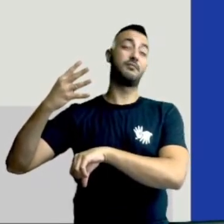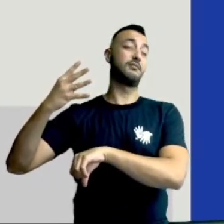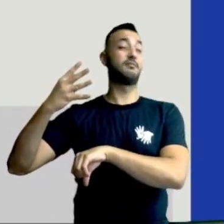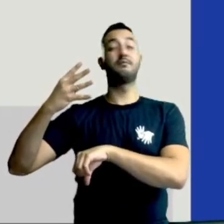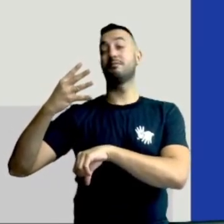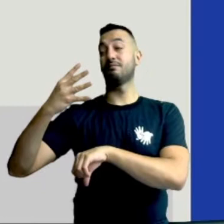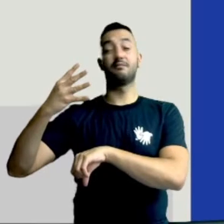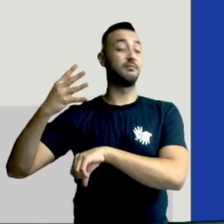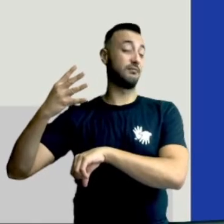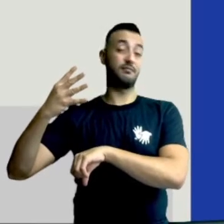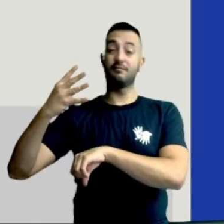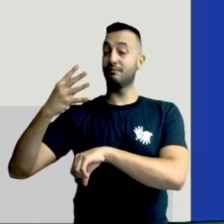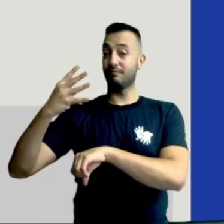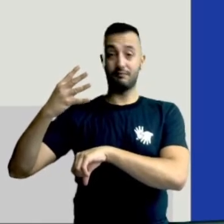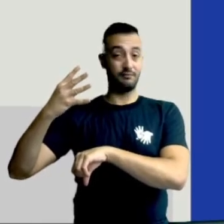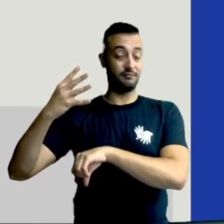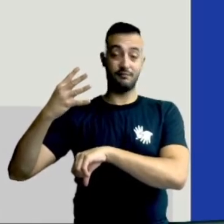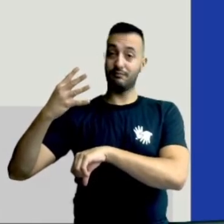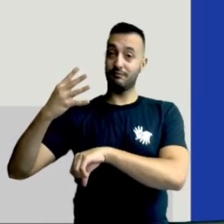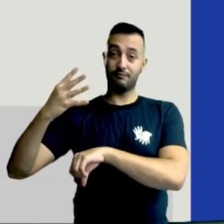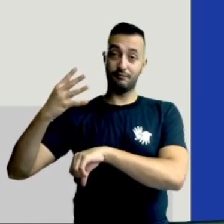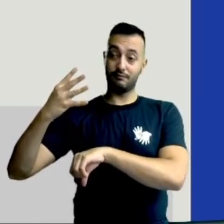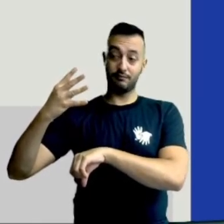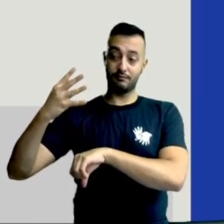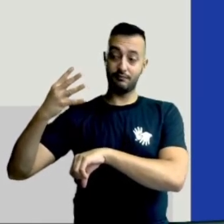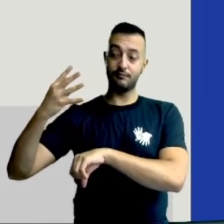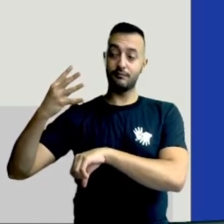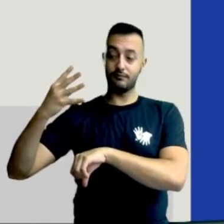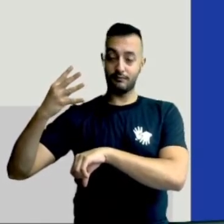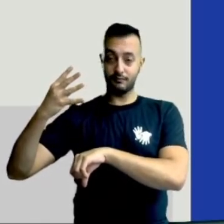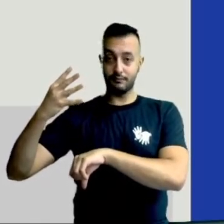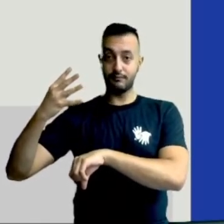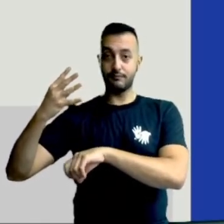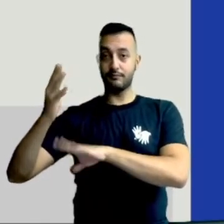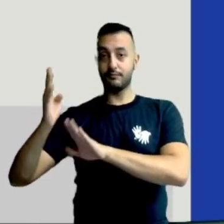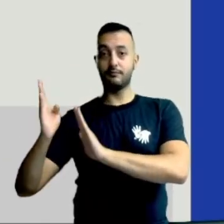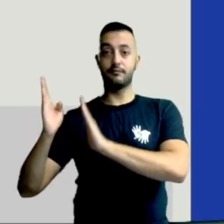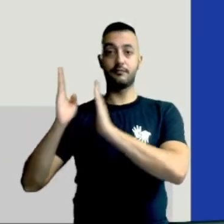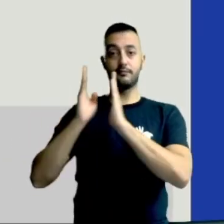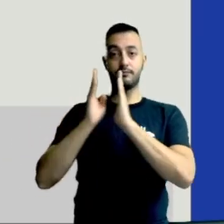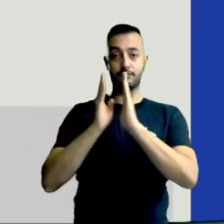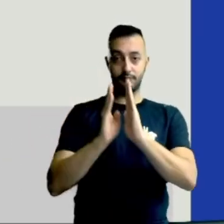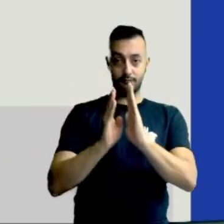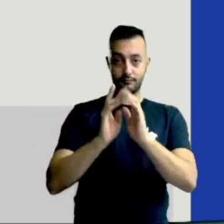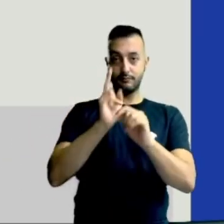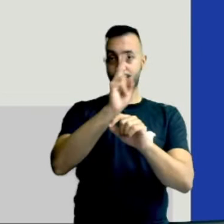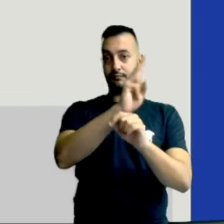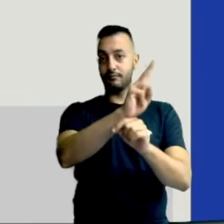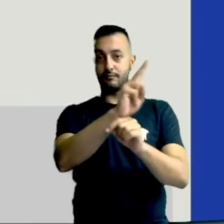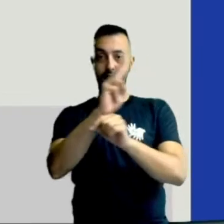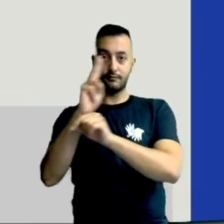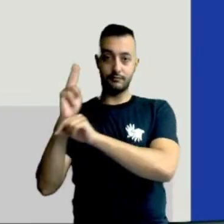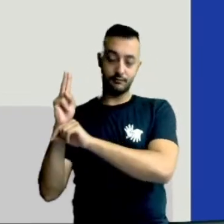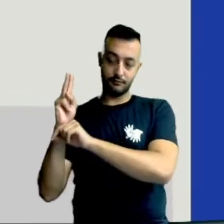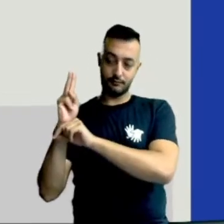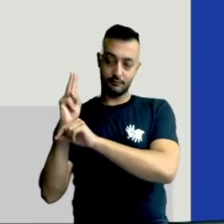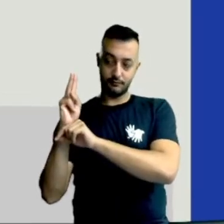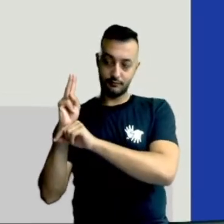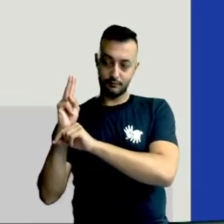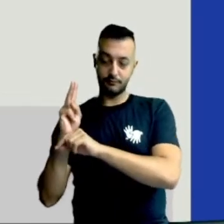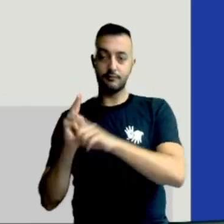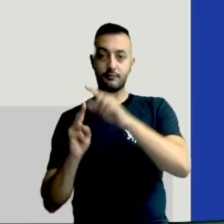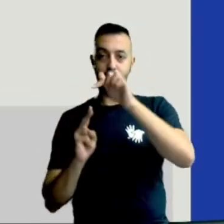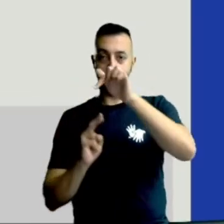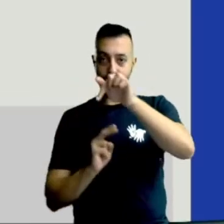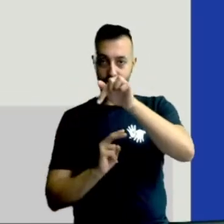não dá para tirar 9 de 4. Então, ó, vamos lá na casa das dezenas pedir emprestado. Era